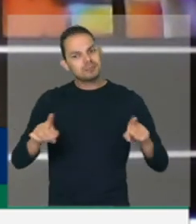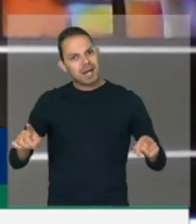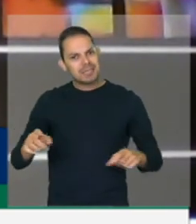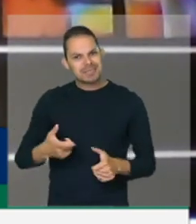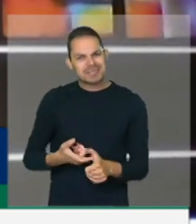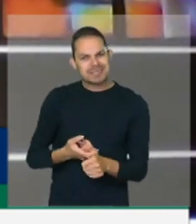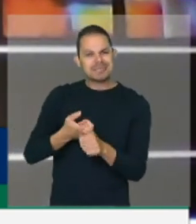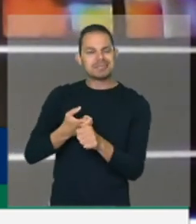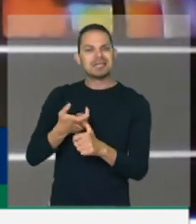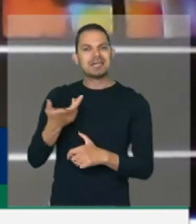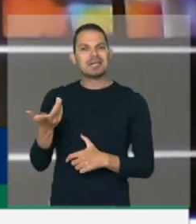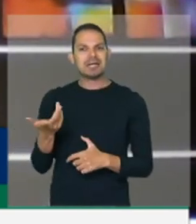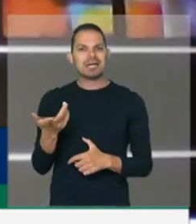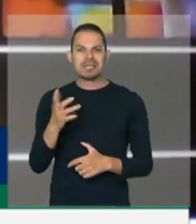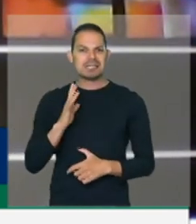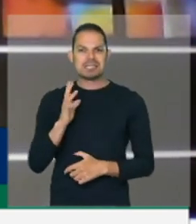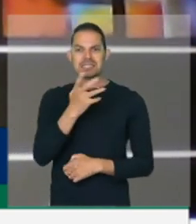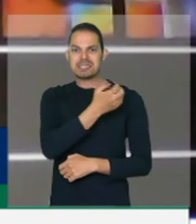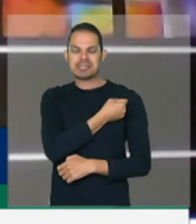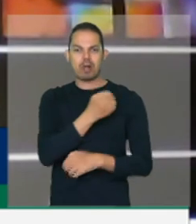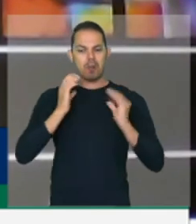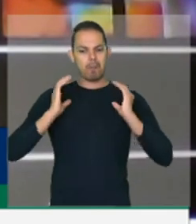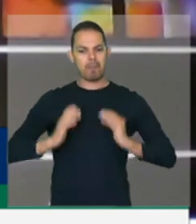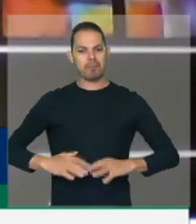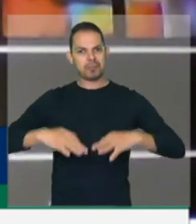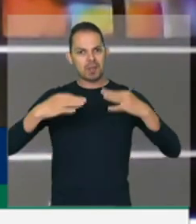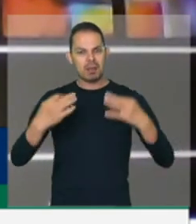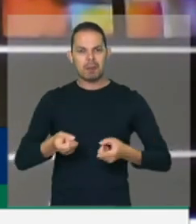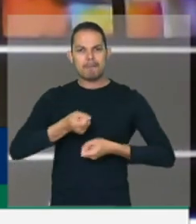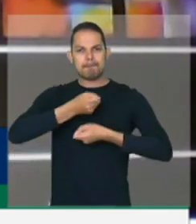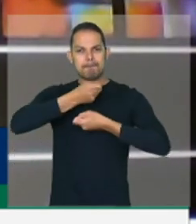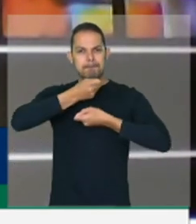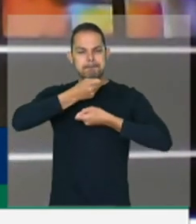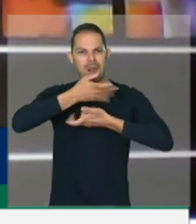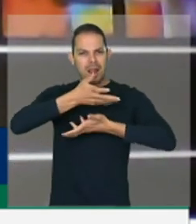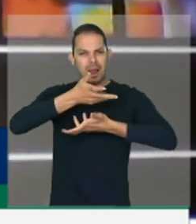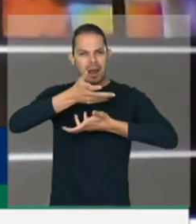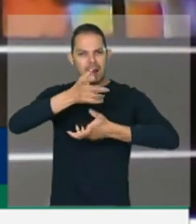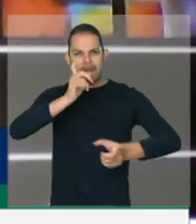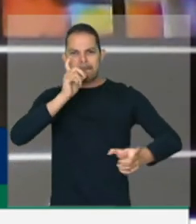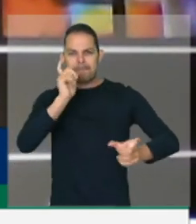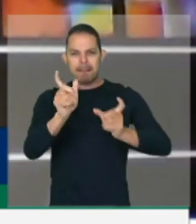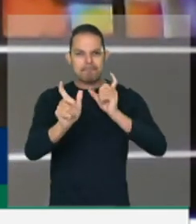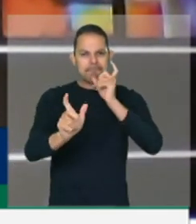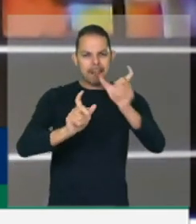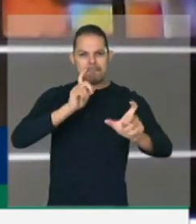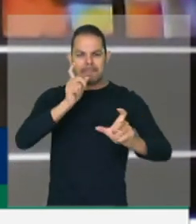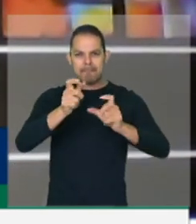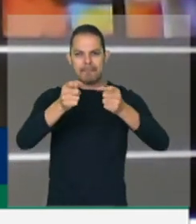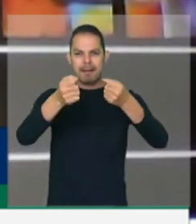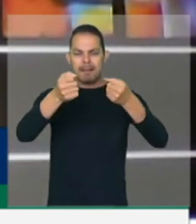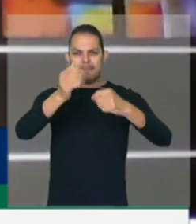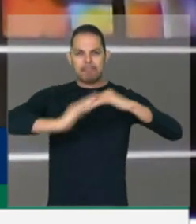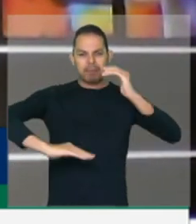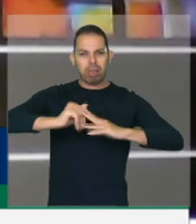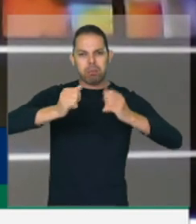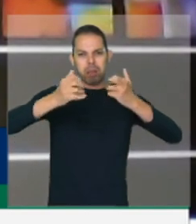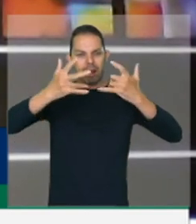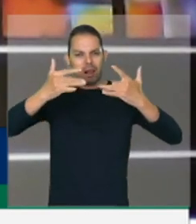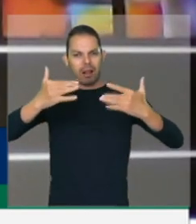para desfiar um rosário de práticas